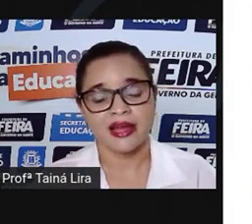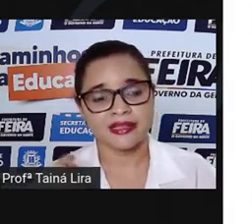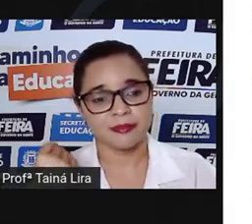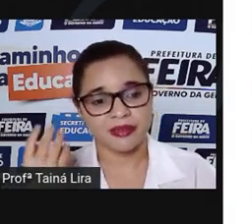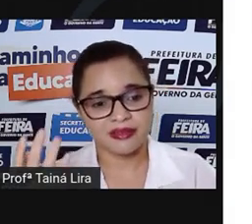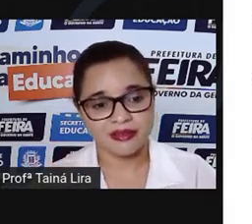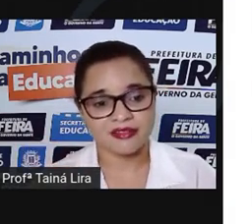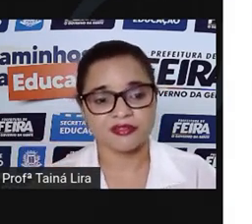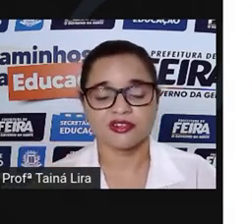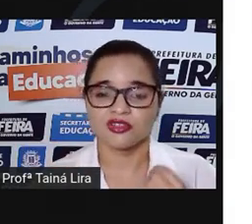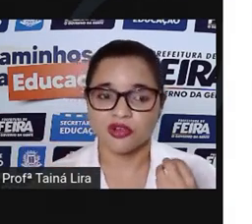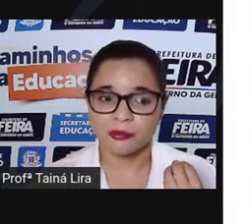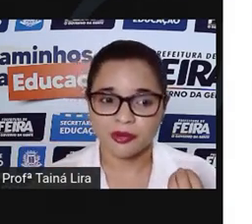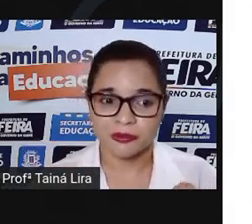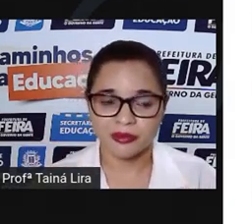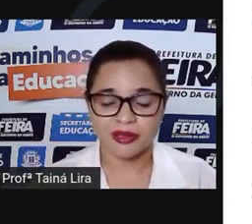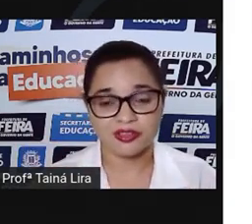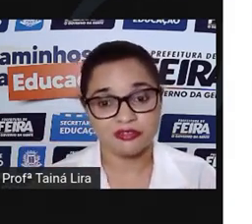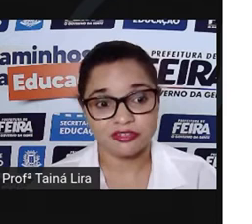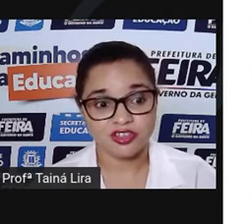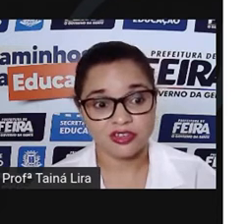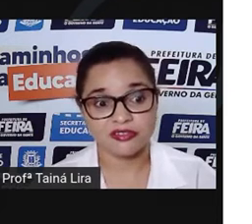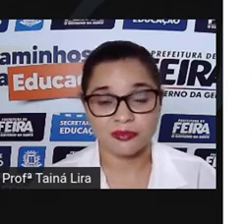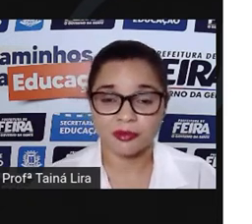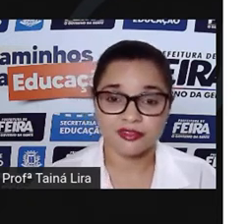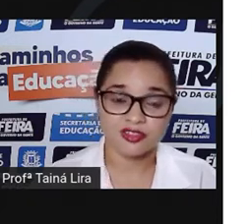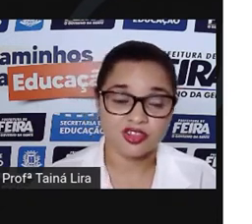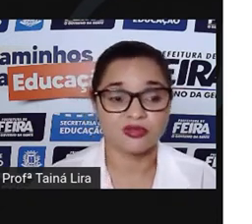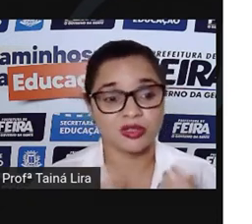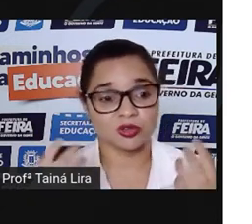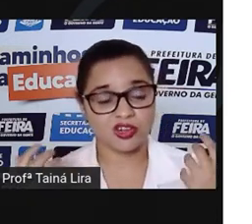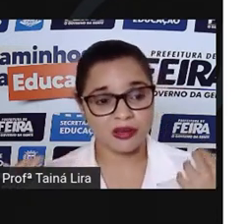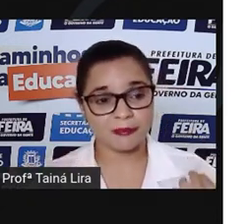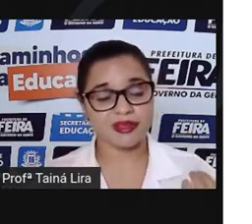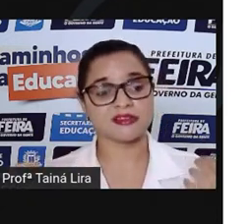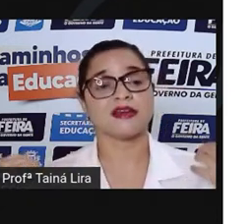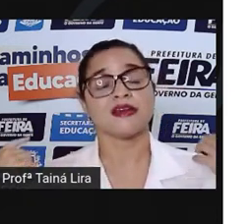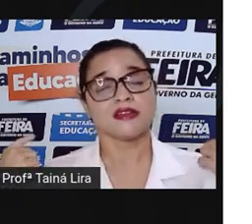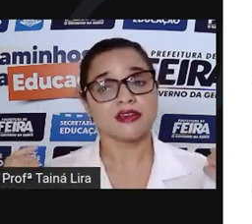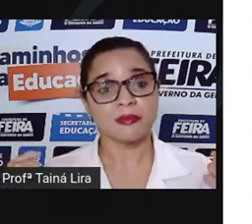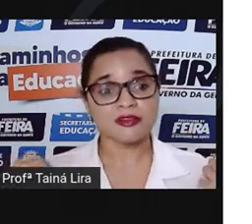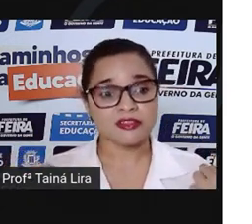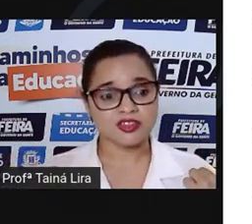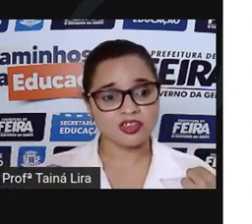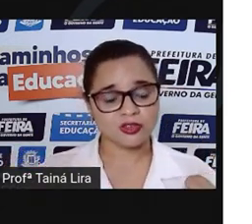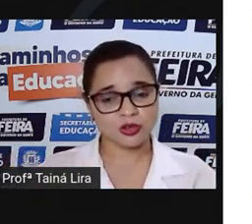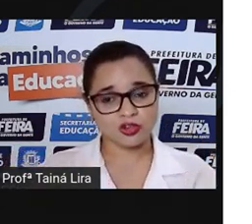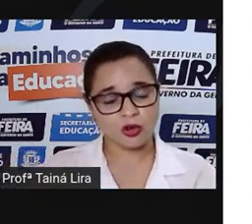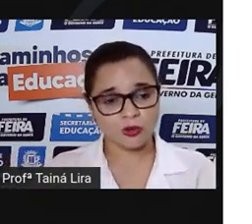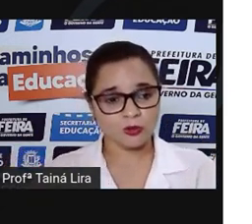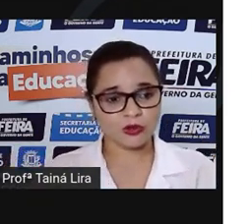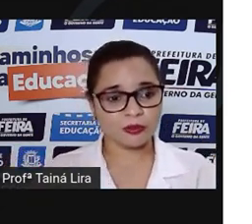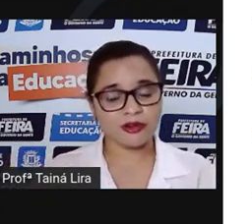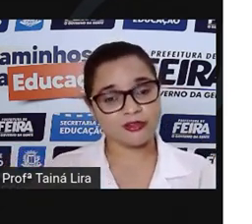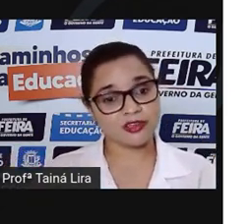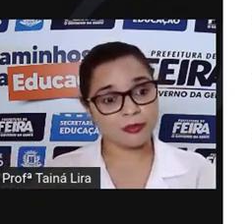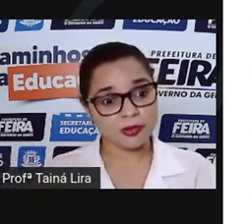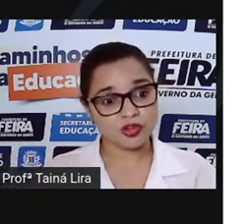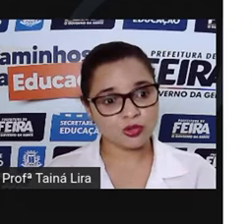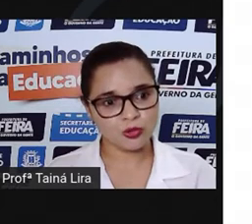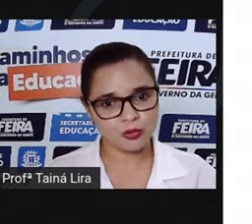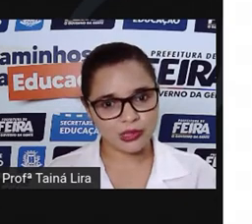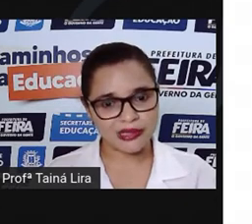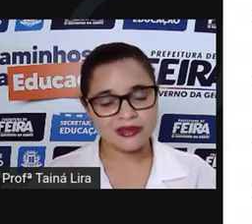né? A depender, se você tiver um problema aí de vista, você pode sentir uma dor de cabeça, você pode sentir a dor de coluna por causa